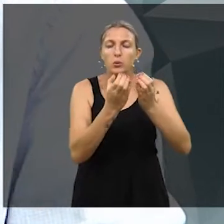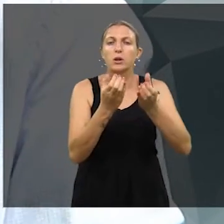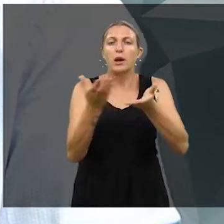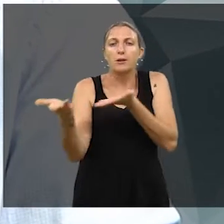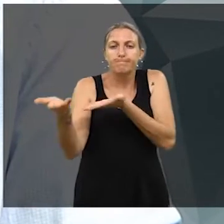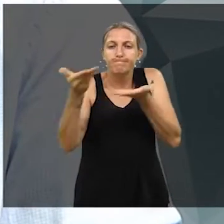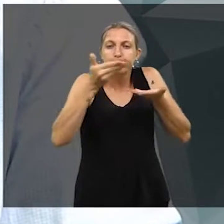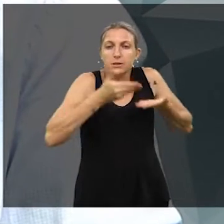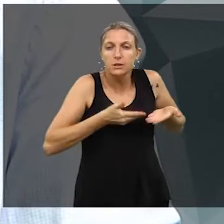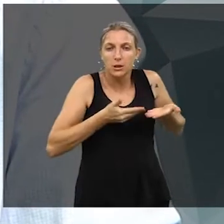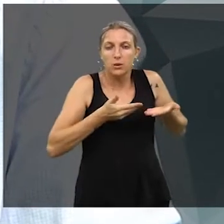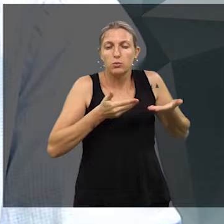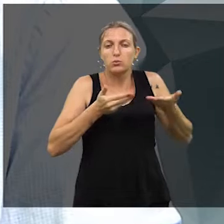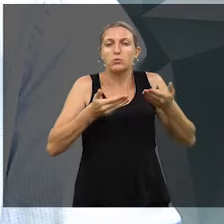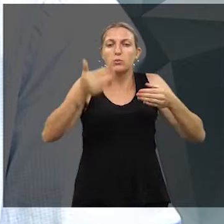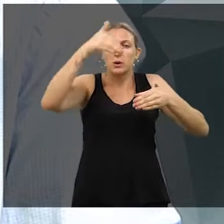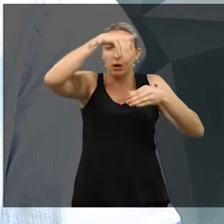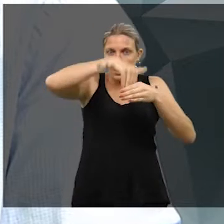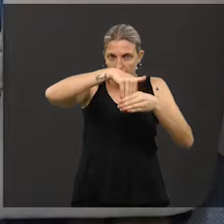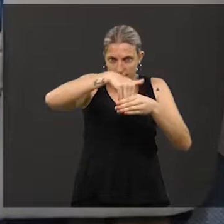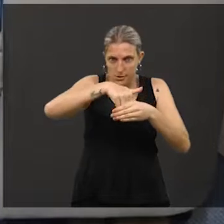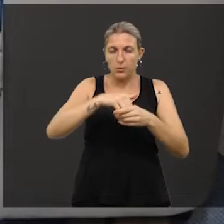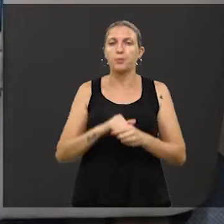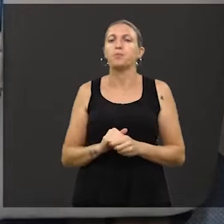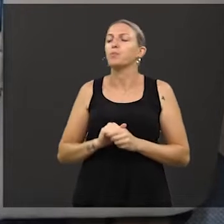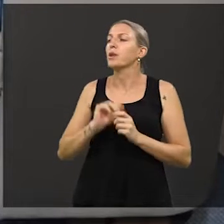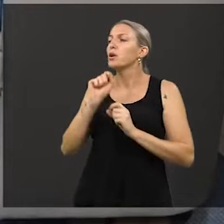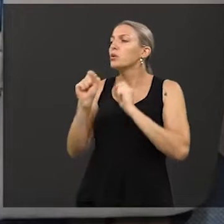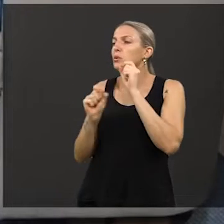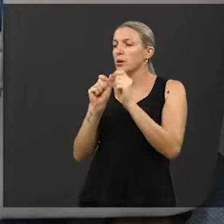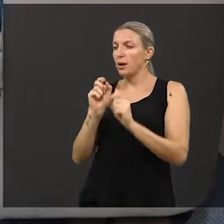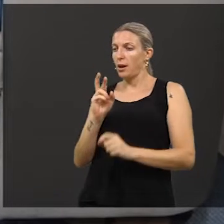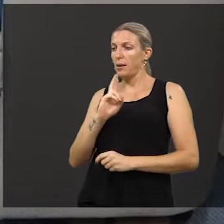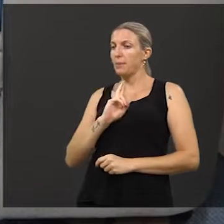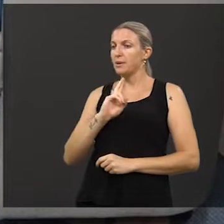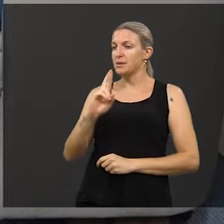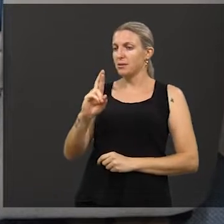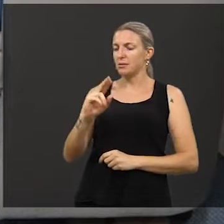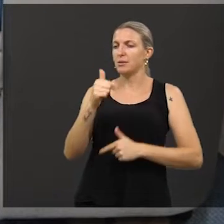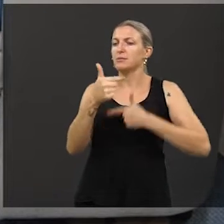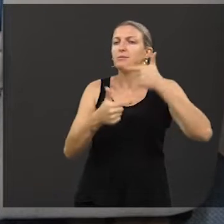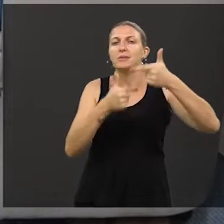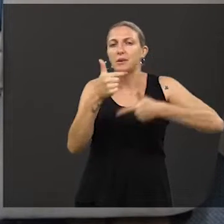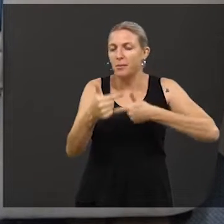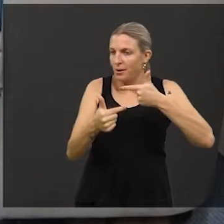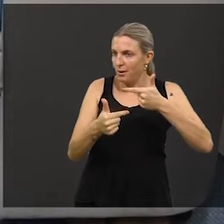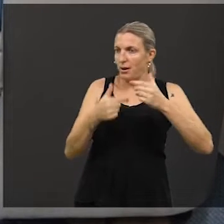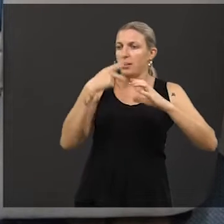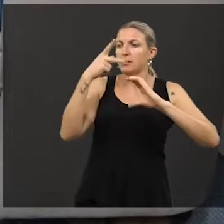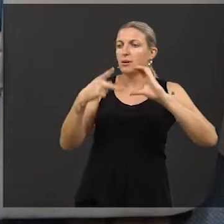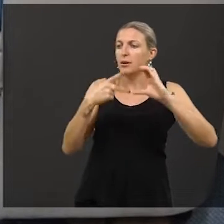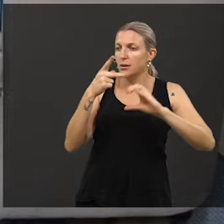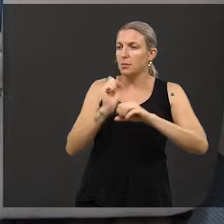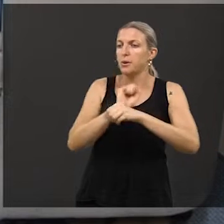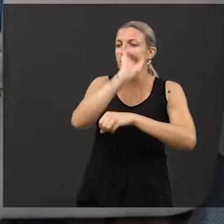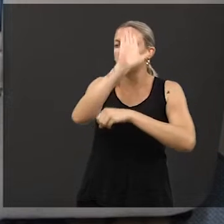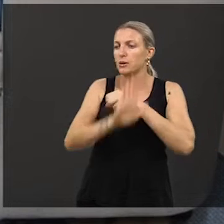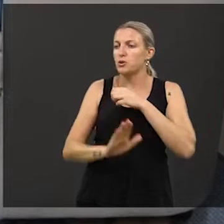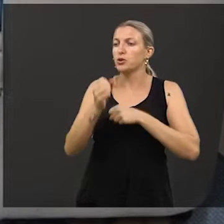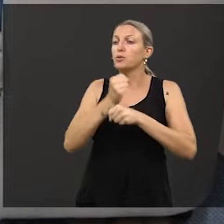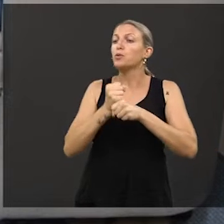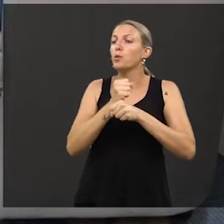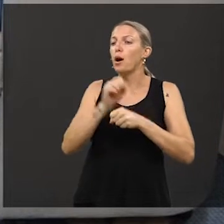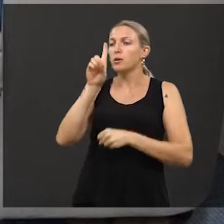nos deu a partir da eleição lá em 2016. E o que representa ocupar uma cadeira do Legislativo Erechinense no ano